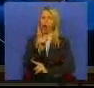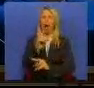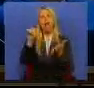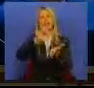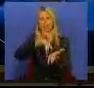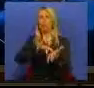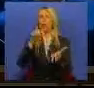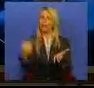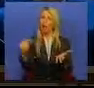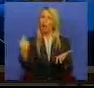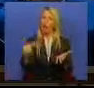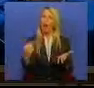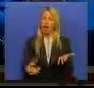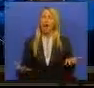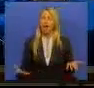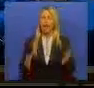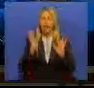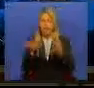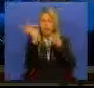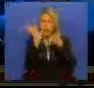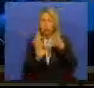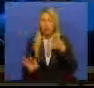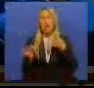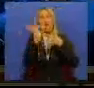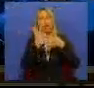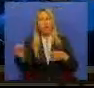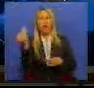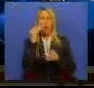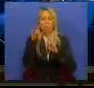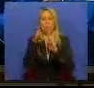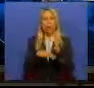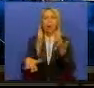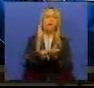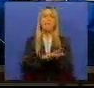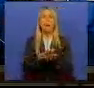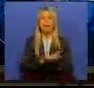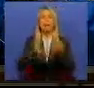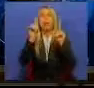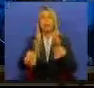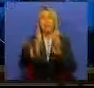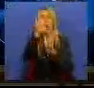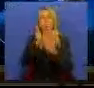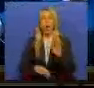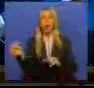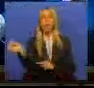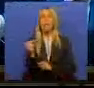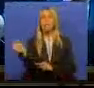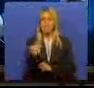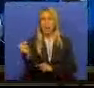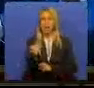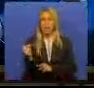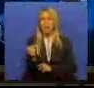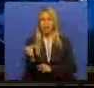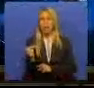exercidas. A definição dos programas básicos e dos currículos mínimos, que